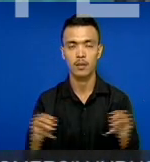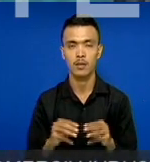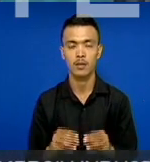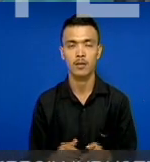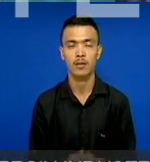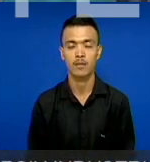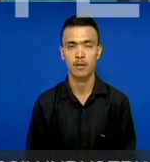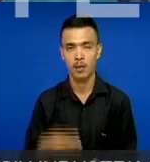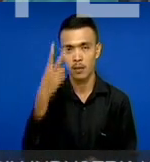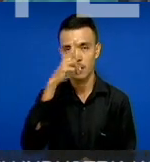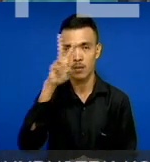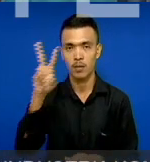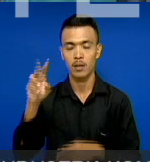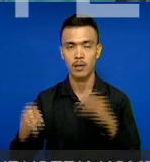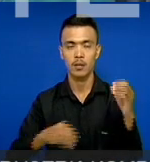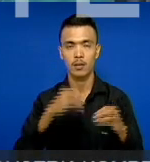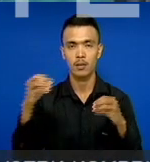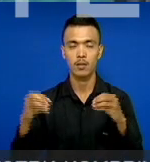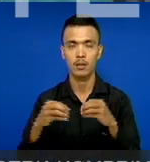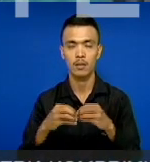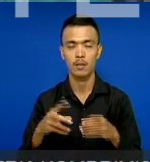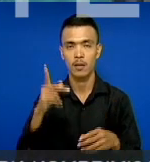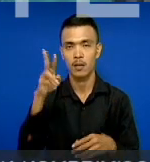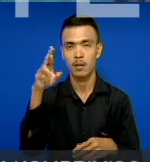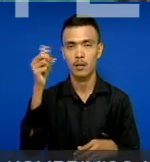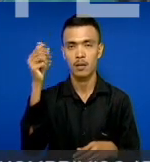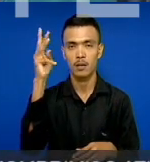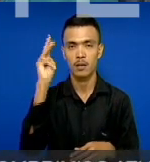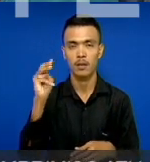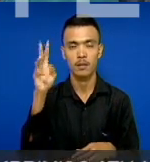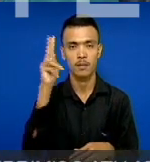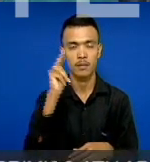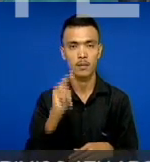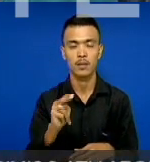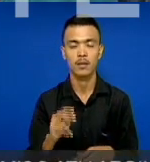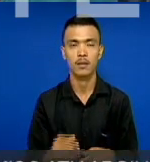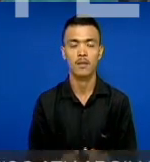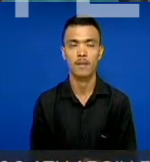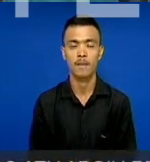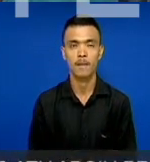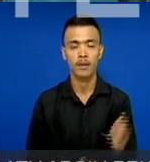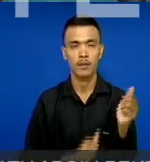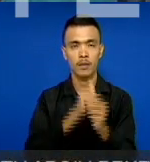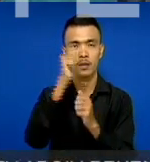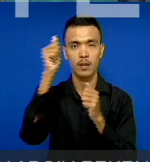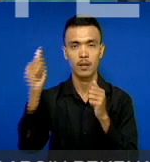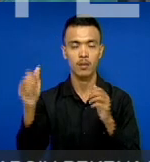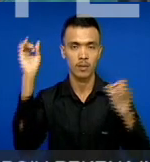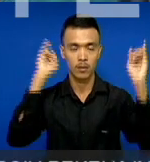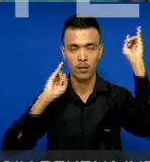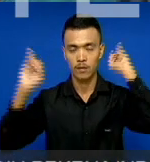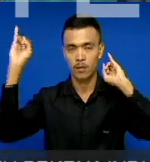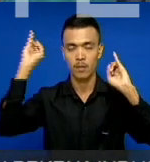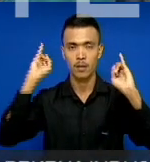Reuniões debe atuar com a andamento das organizações, cram Unian, temos podi hato relata informações sira